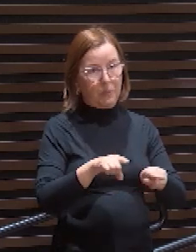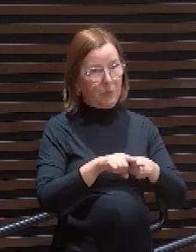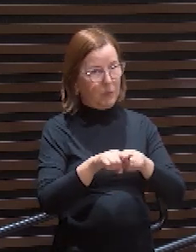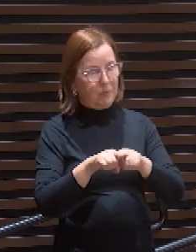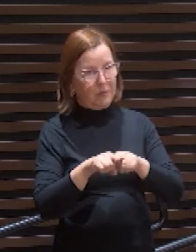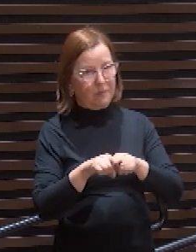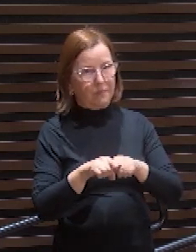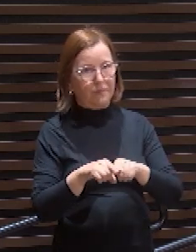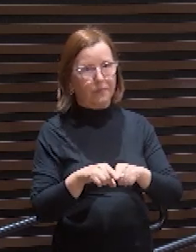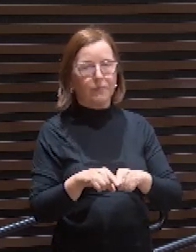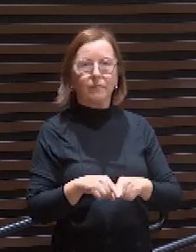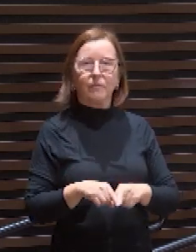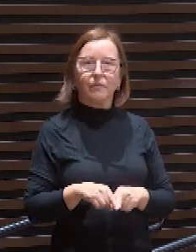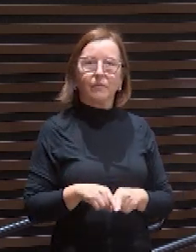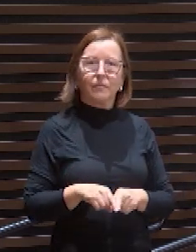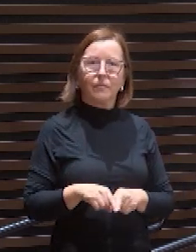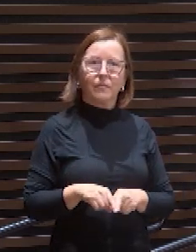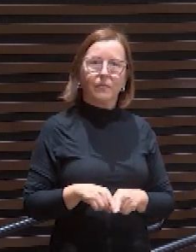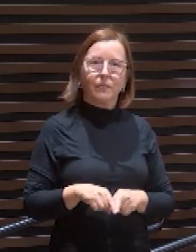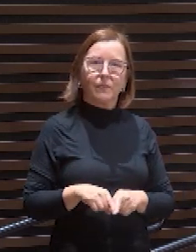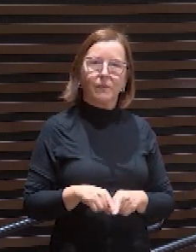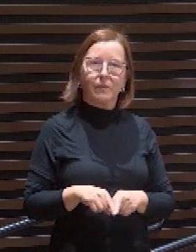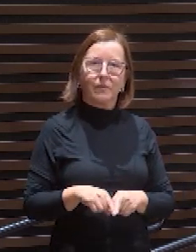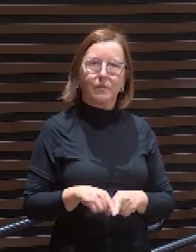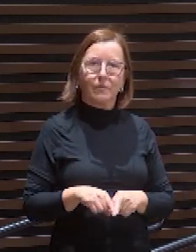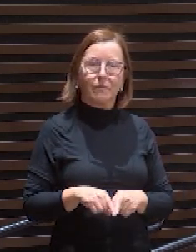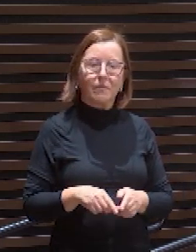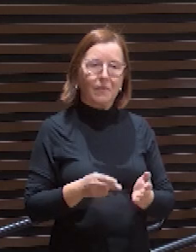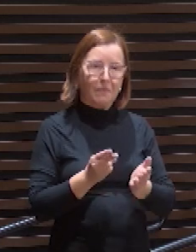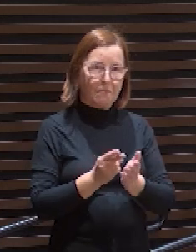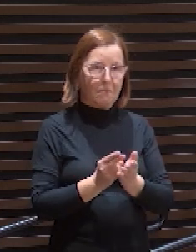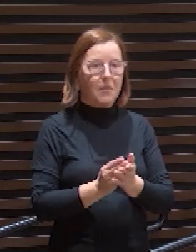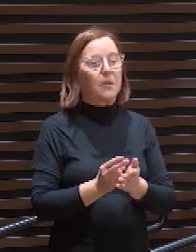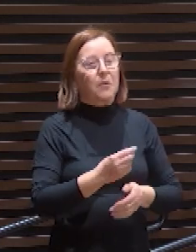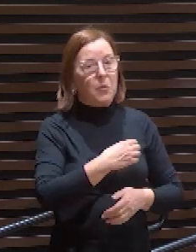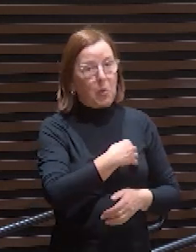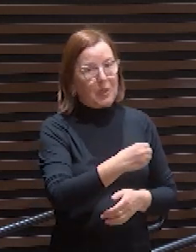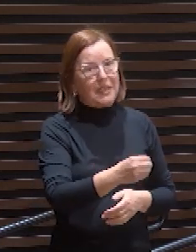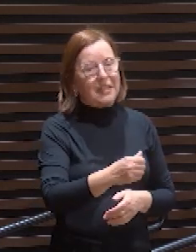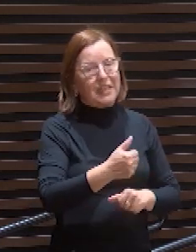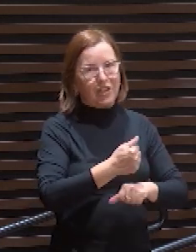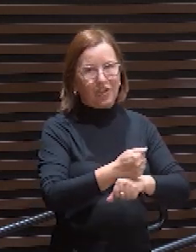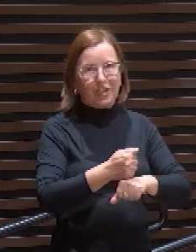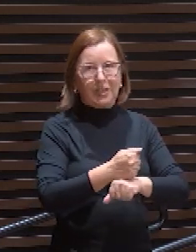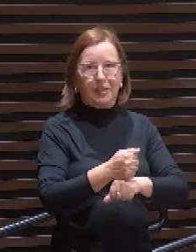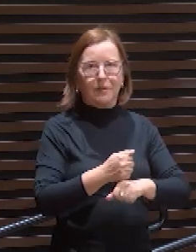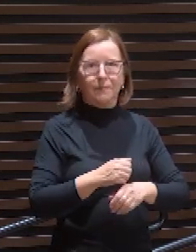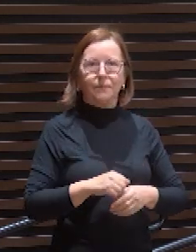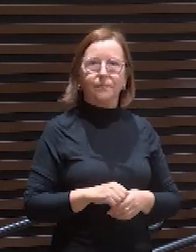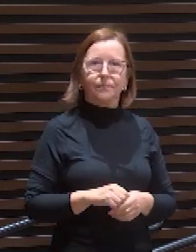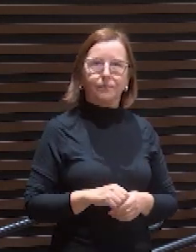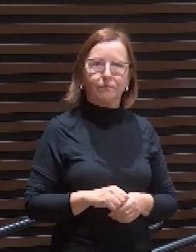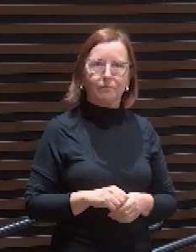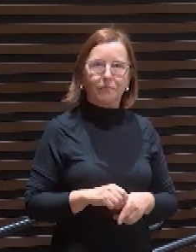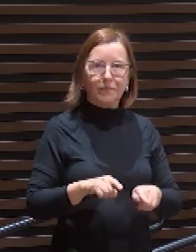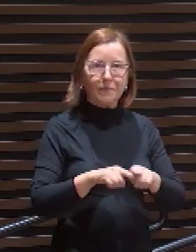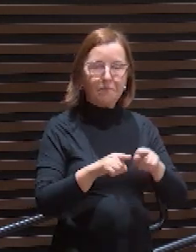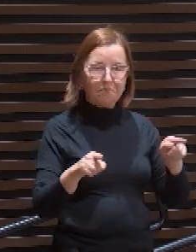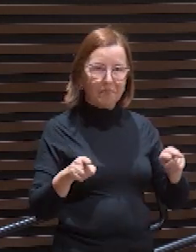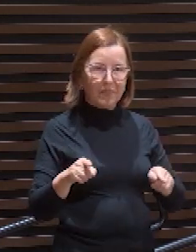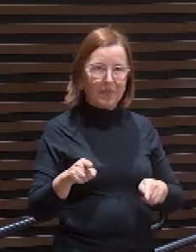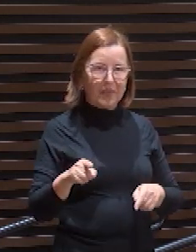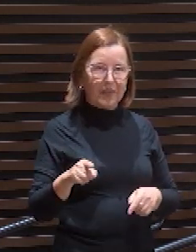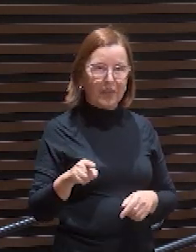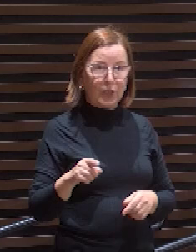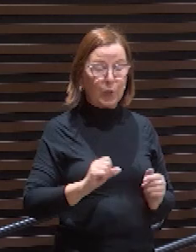embora tenham estes descendido de Abraão. Entretanto, aquele cuja genealogia não